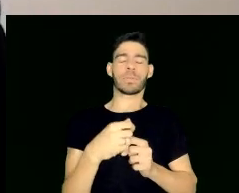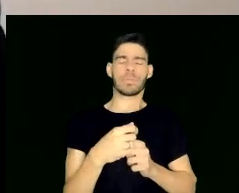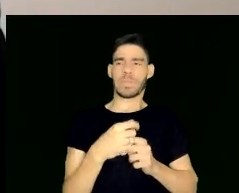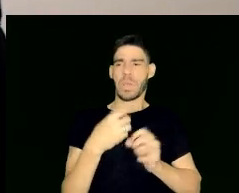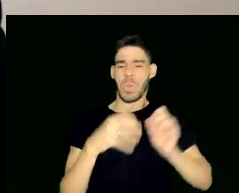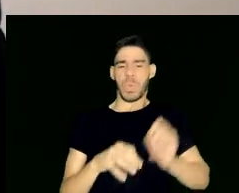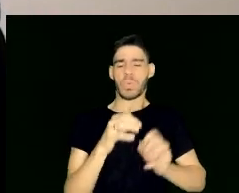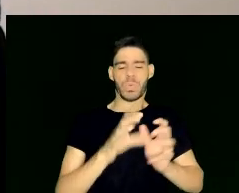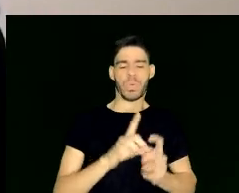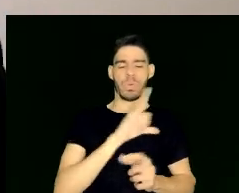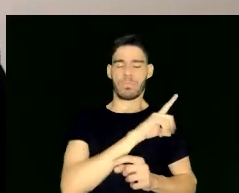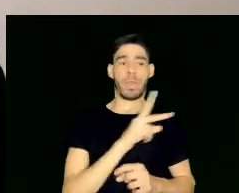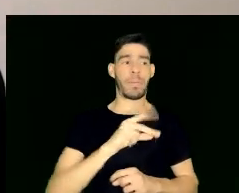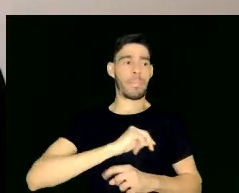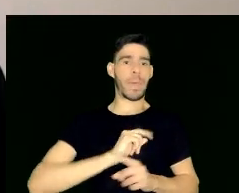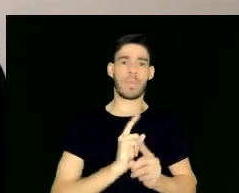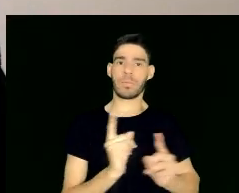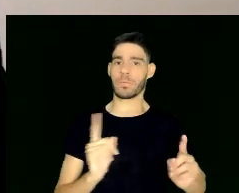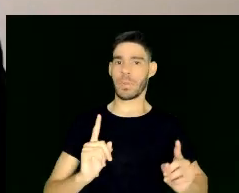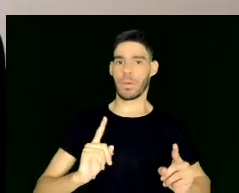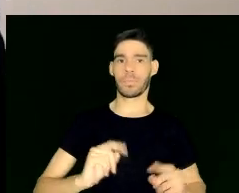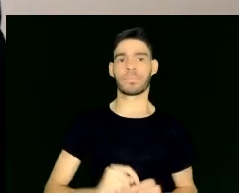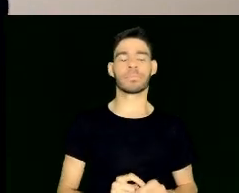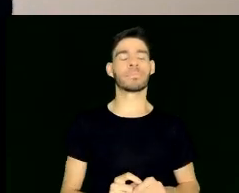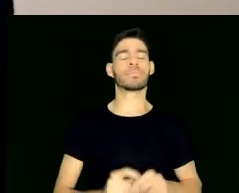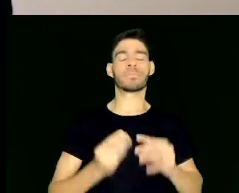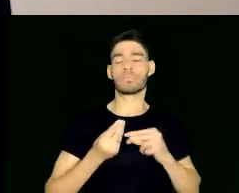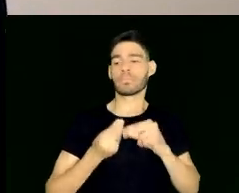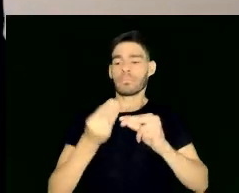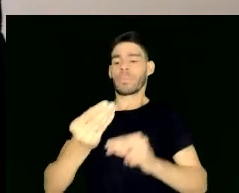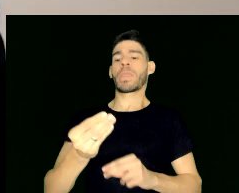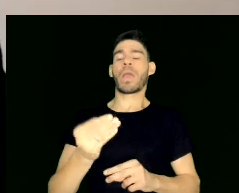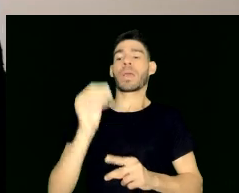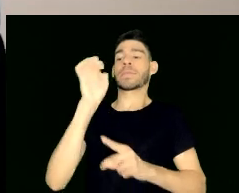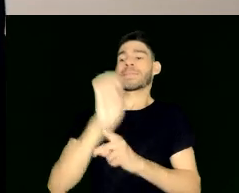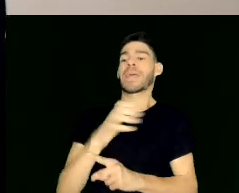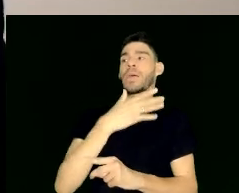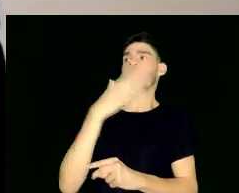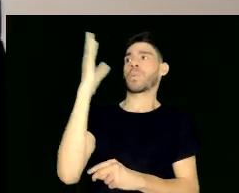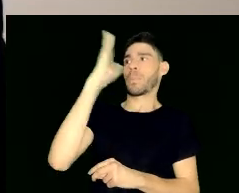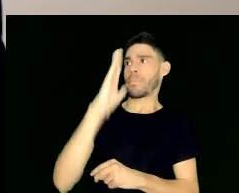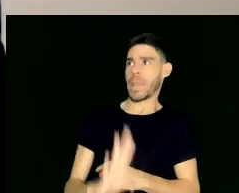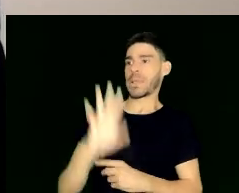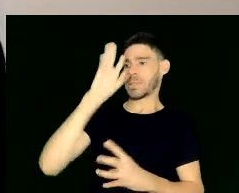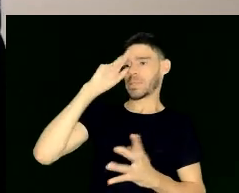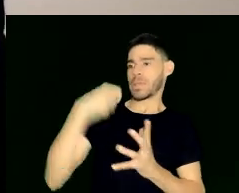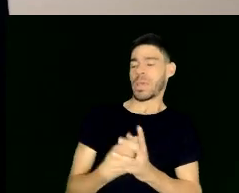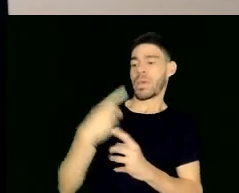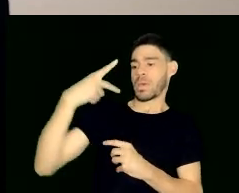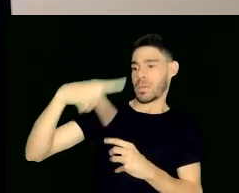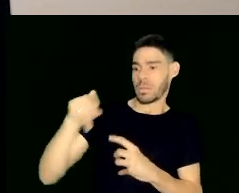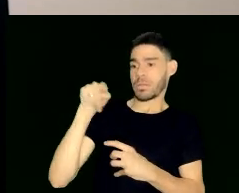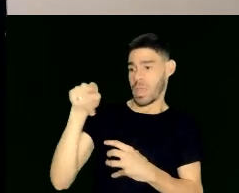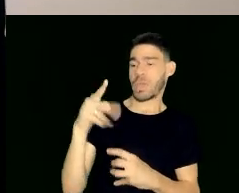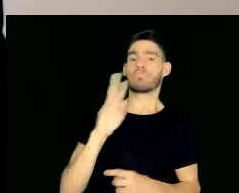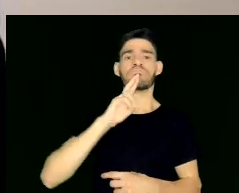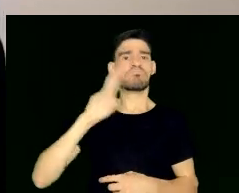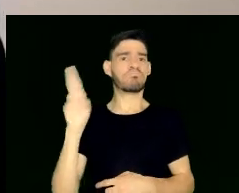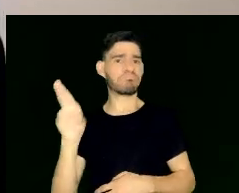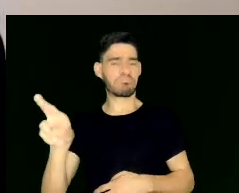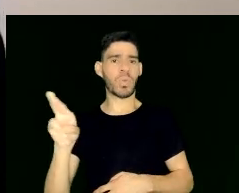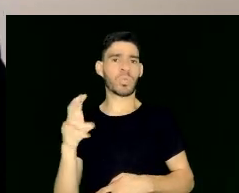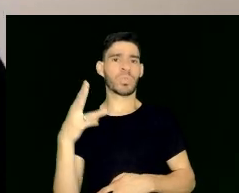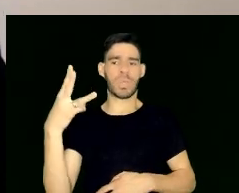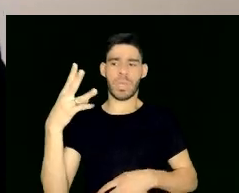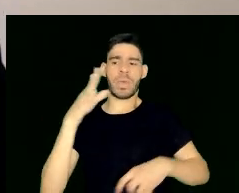significa pré-julgamento, julgamento de mérito, não, e encaminha ao Estado brasileiro a sua decisão. O Estado brasileiro tinha